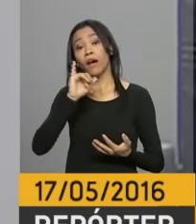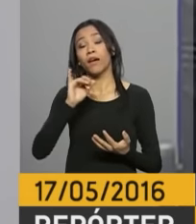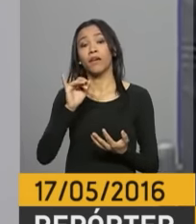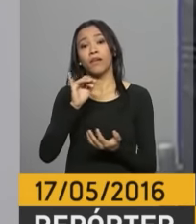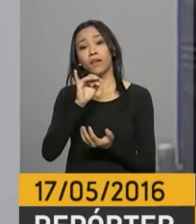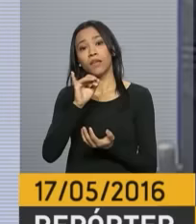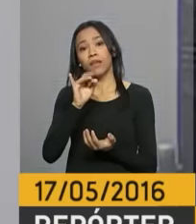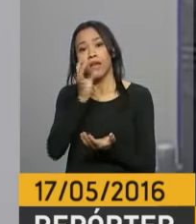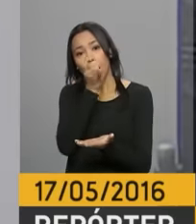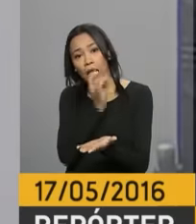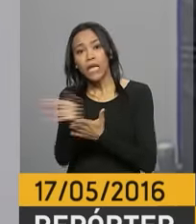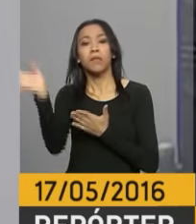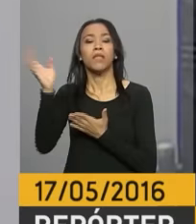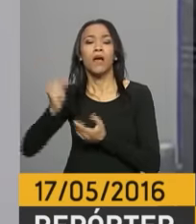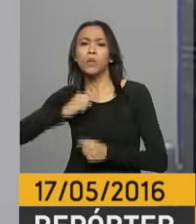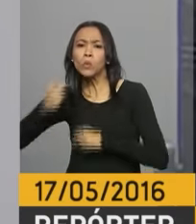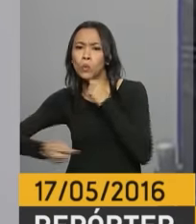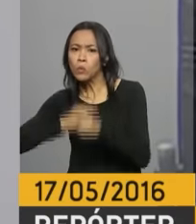de incerteza.